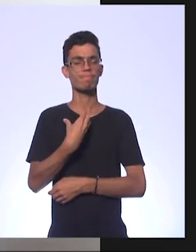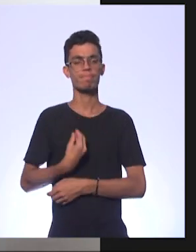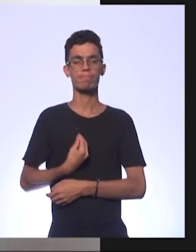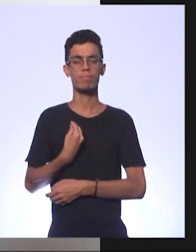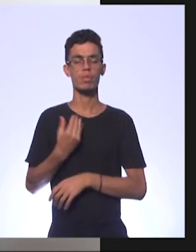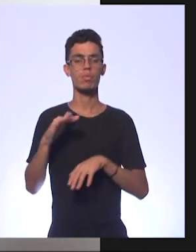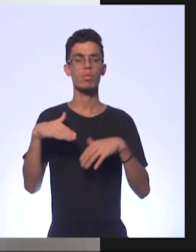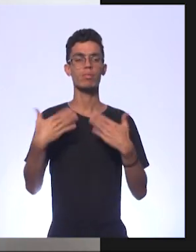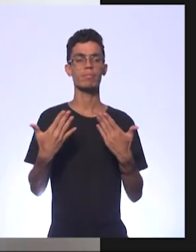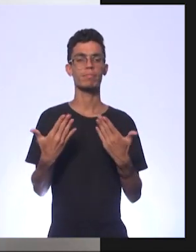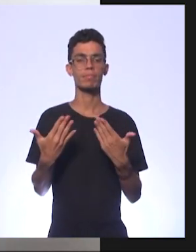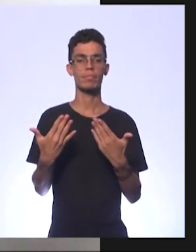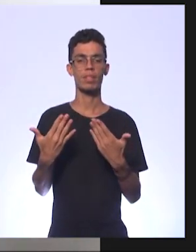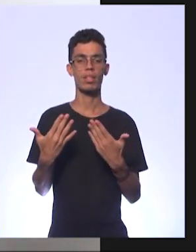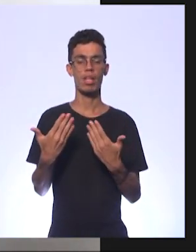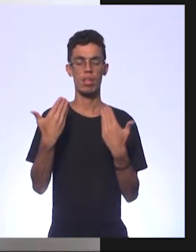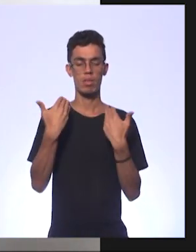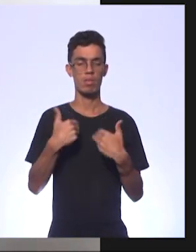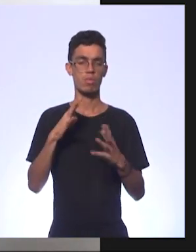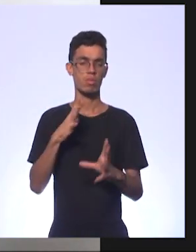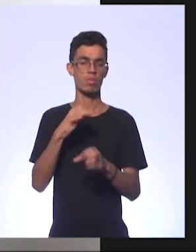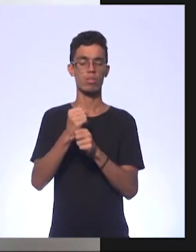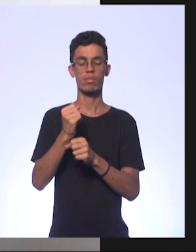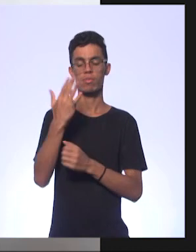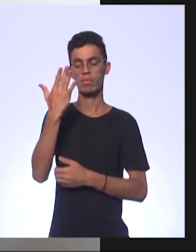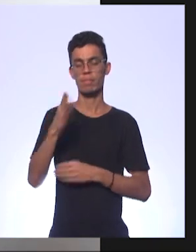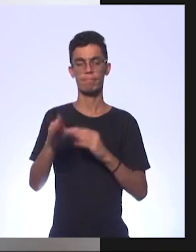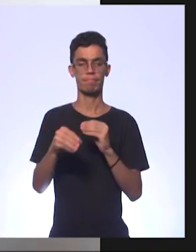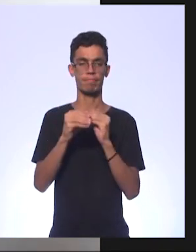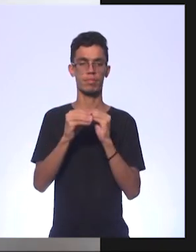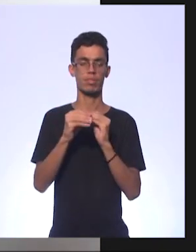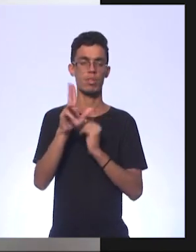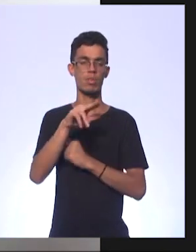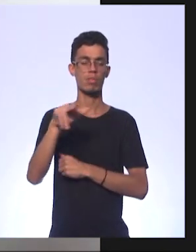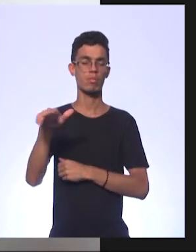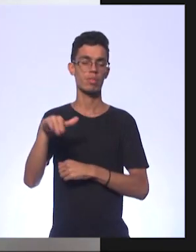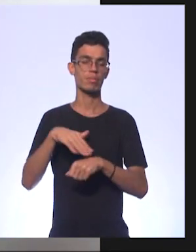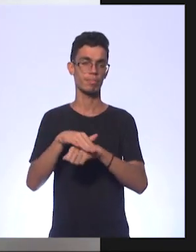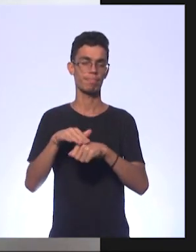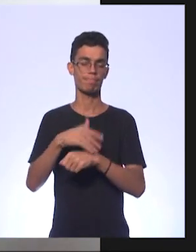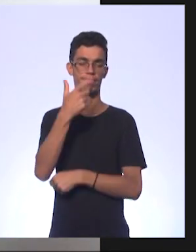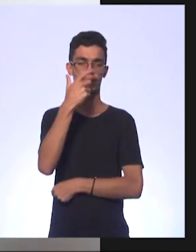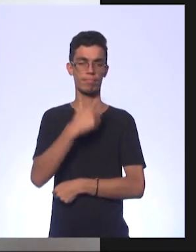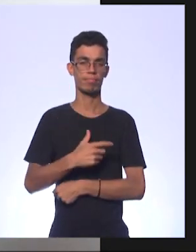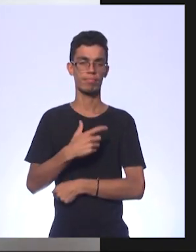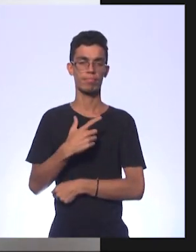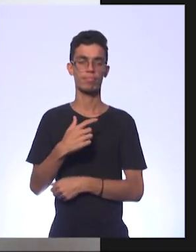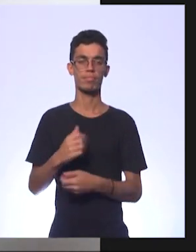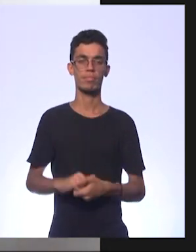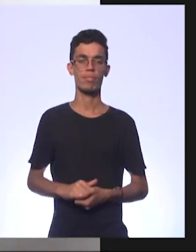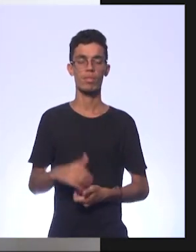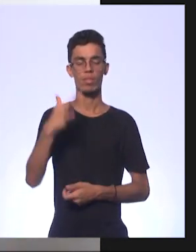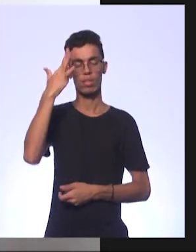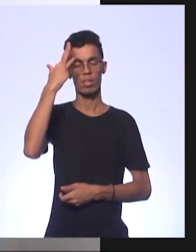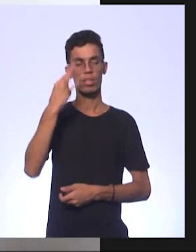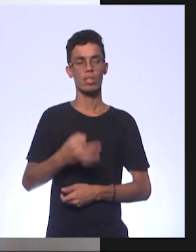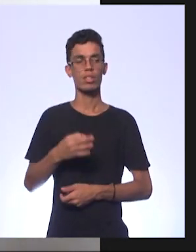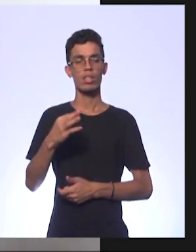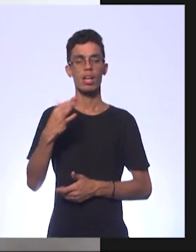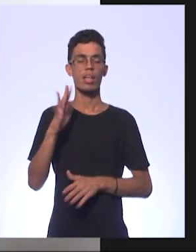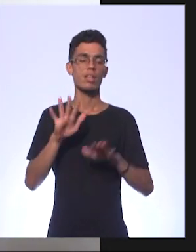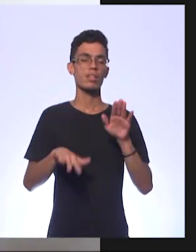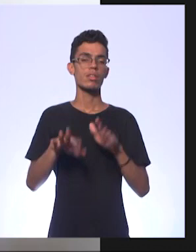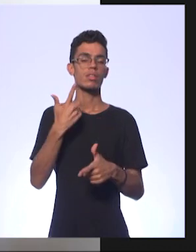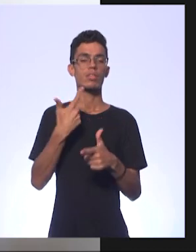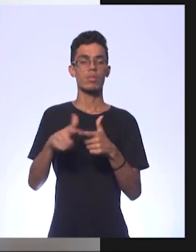vida? Ele falou, eu calculo, você interpreta. E nunca mais falou comigo. Entende? Então, o problema é que quando a